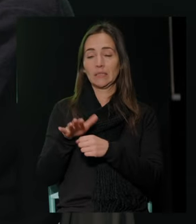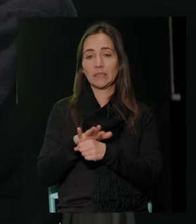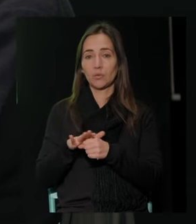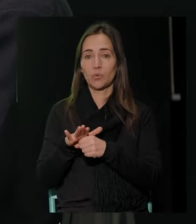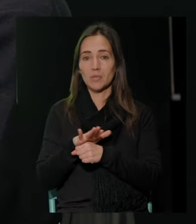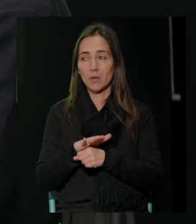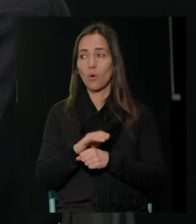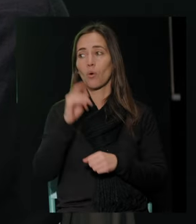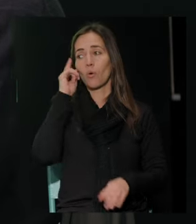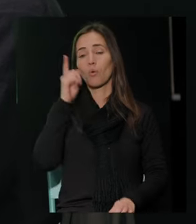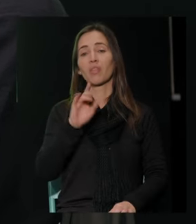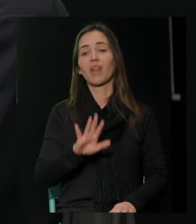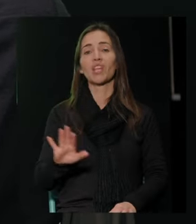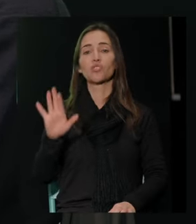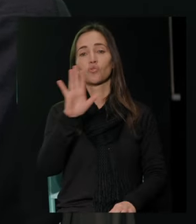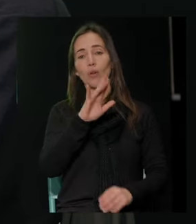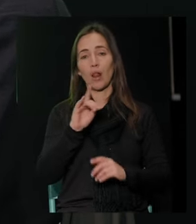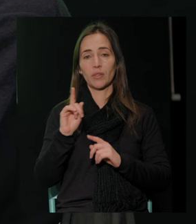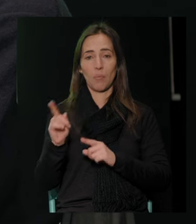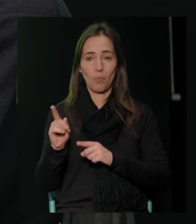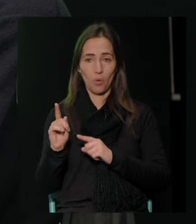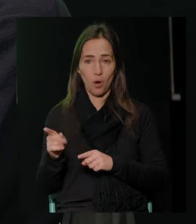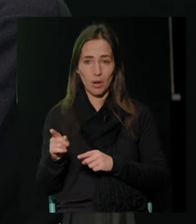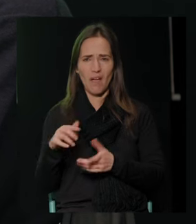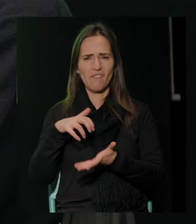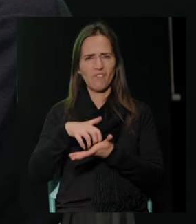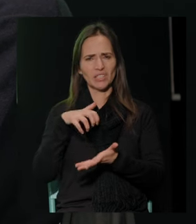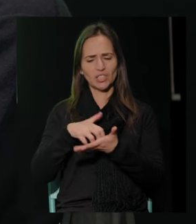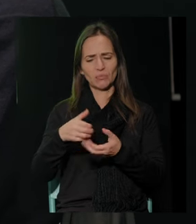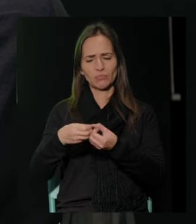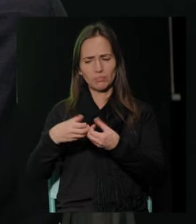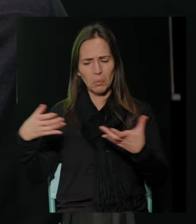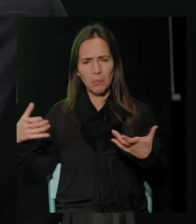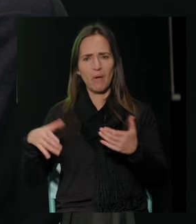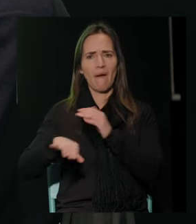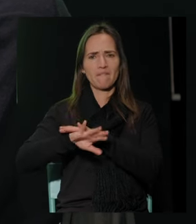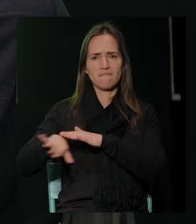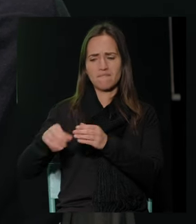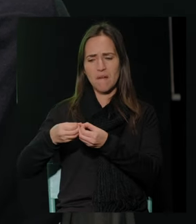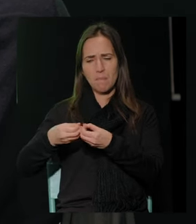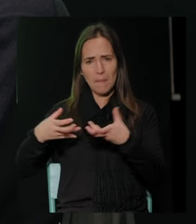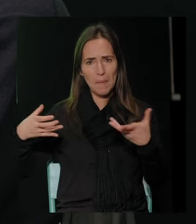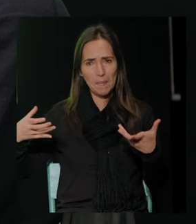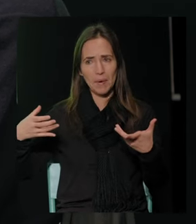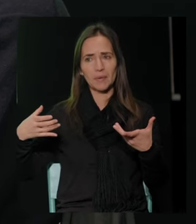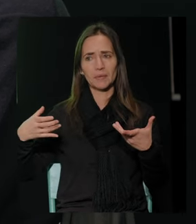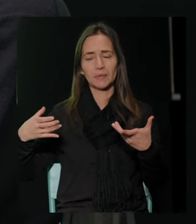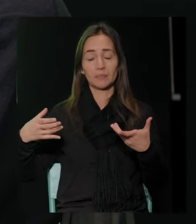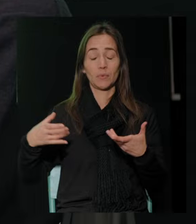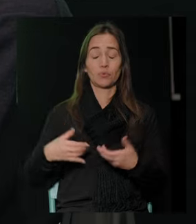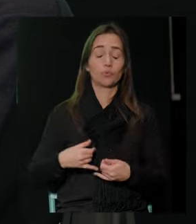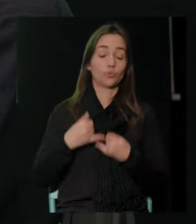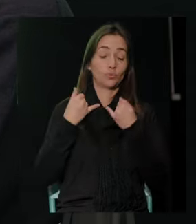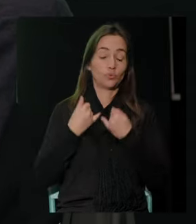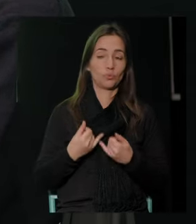o Dia Nacional da Polónia, o crescimento do fascismo e da extrema-direita, de uma forma